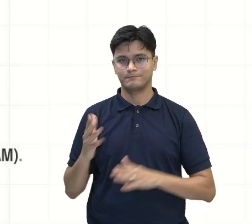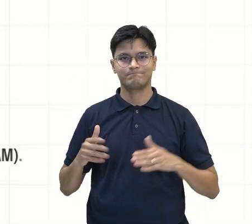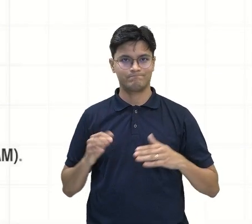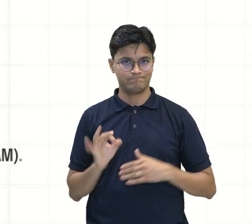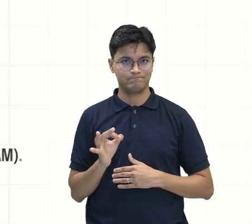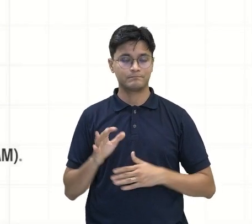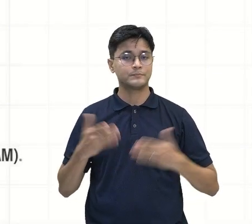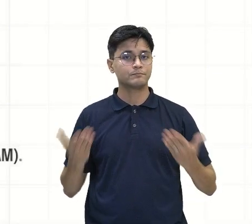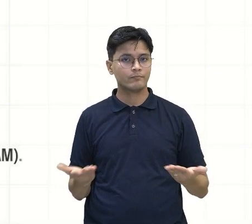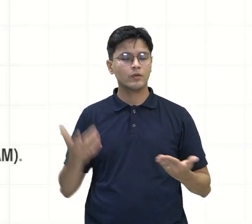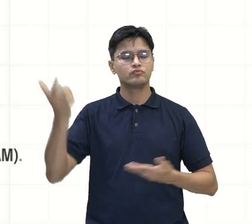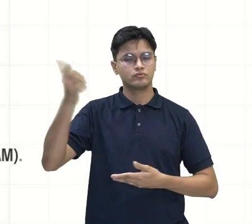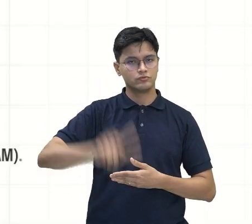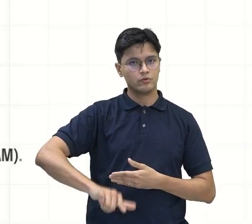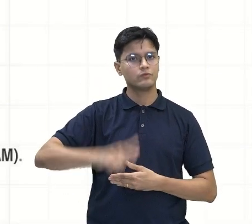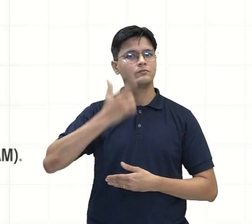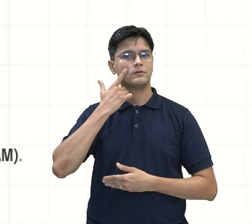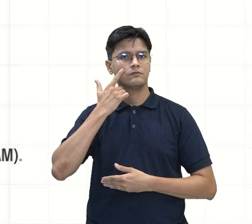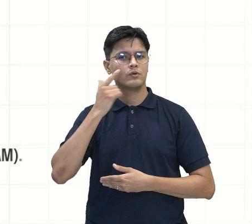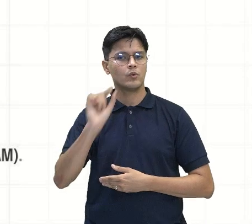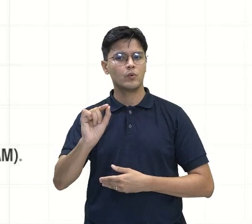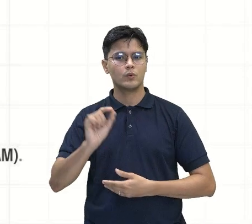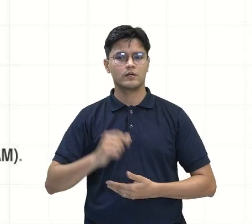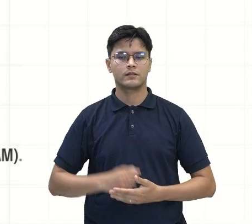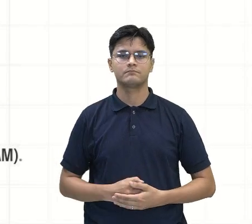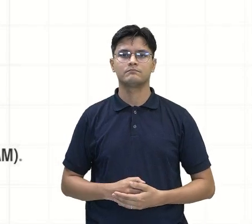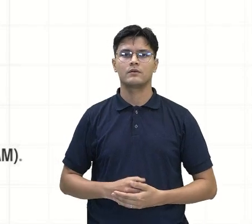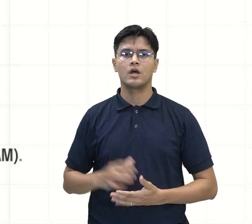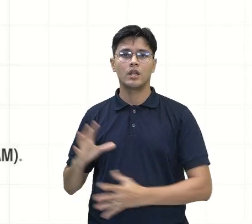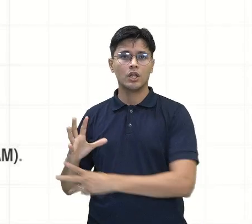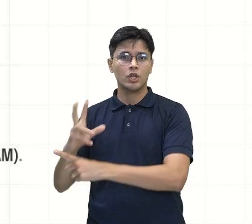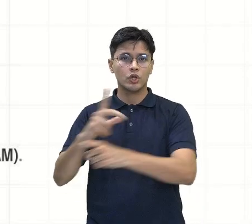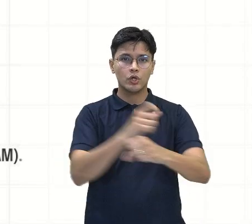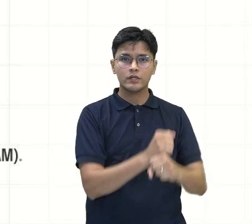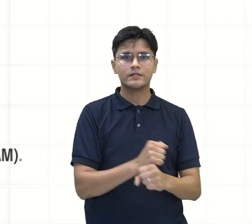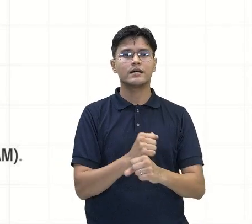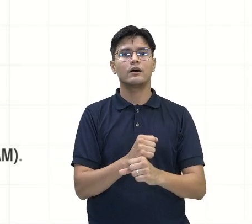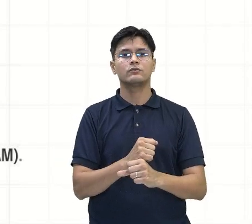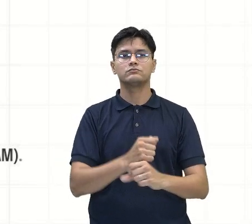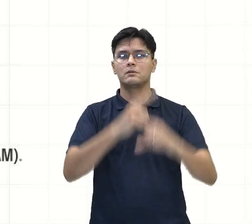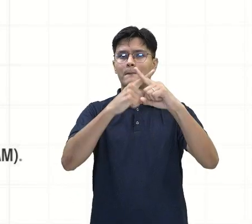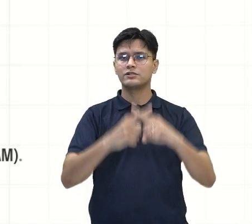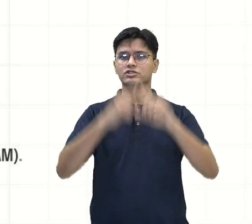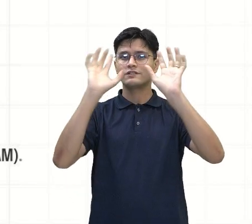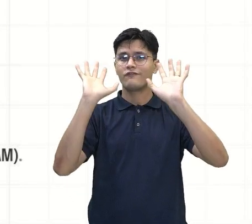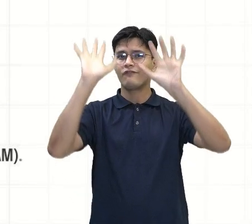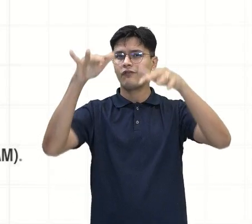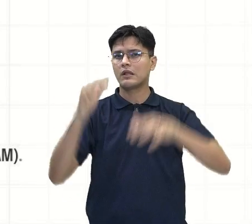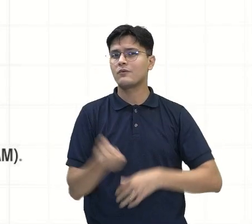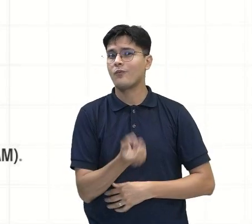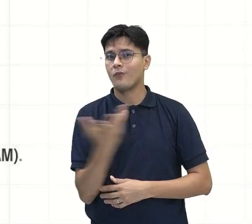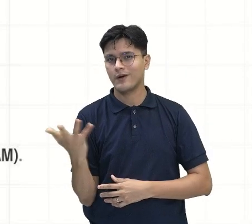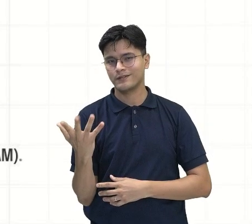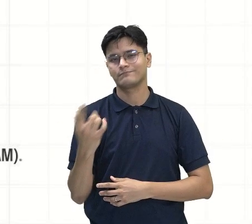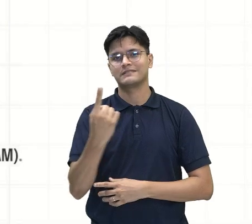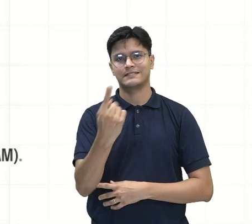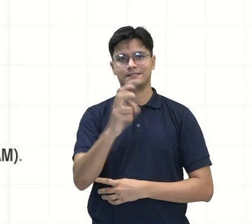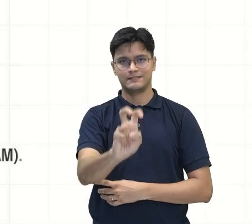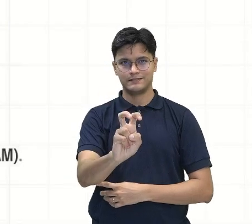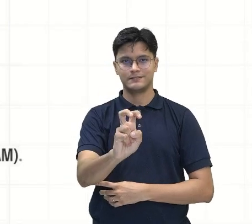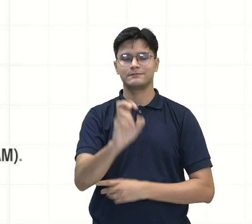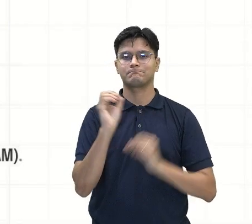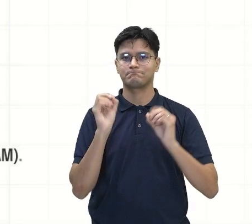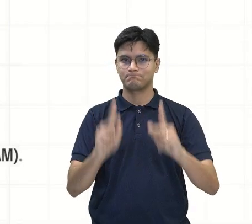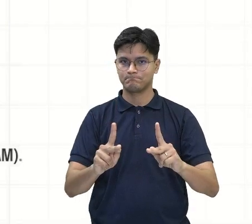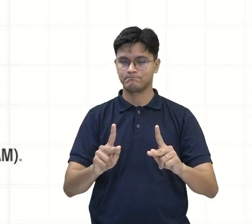então vamos lá novamente. Ó. Quantas partidas foram disputadas? O total, 15 partidas. Tudo